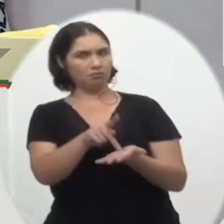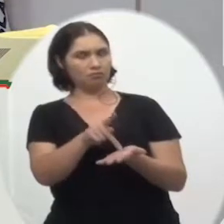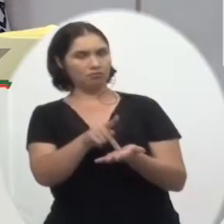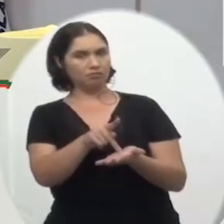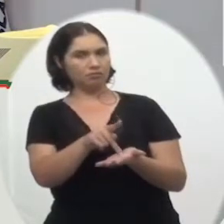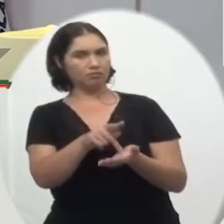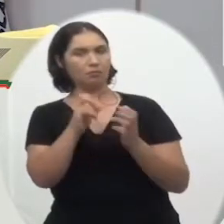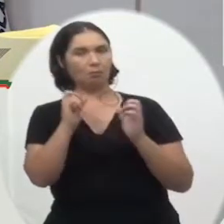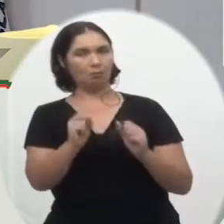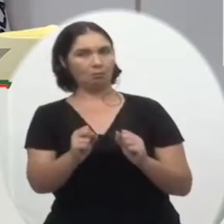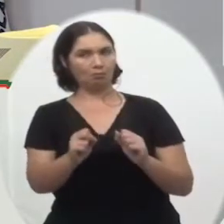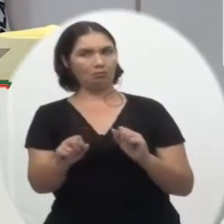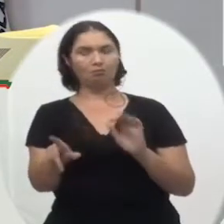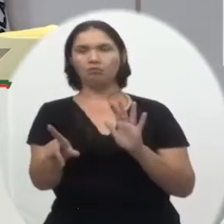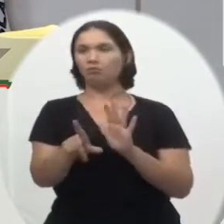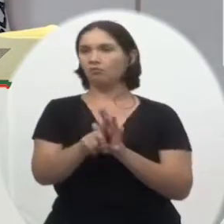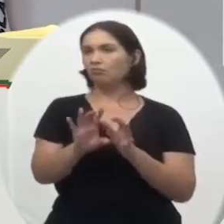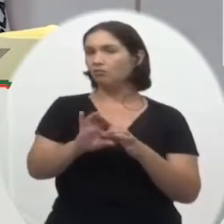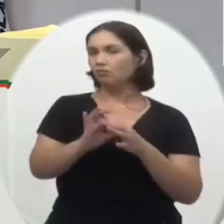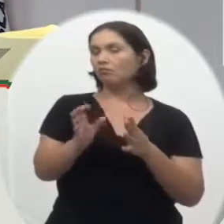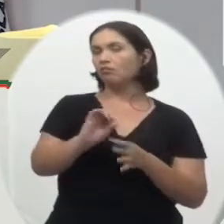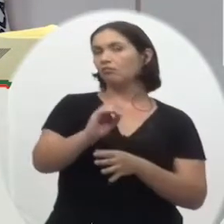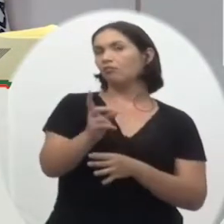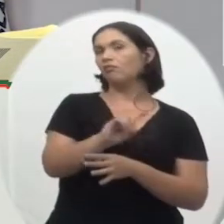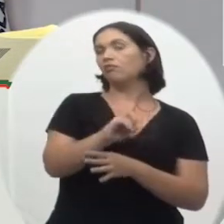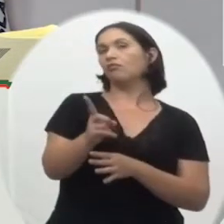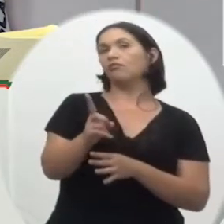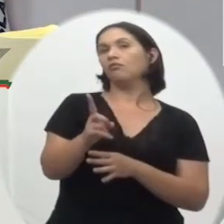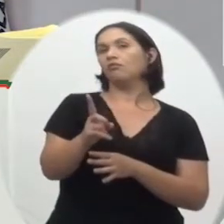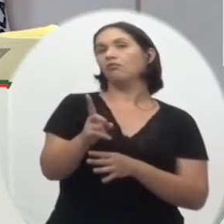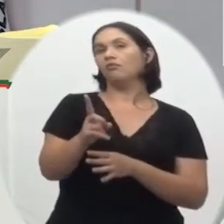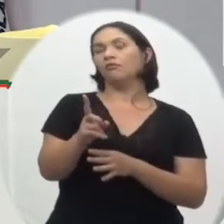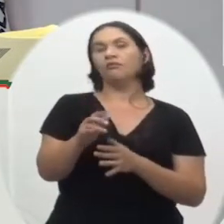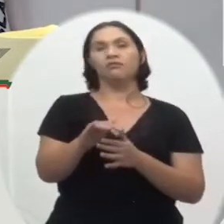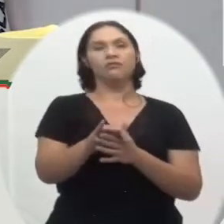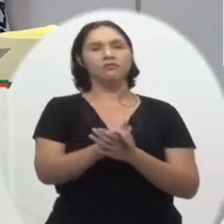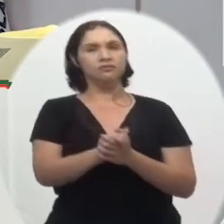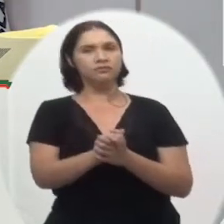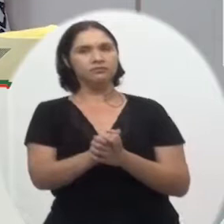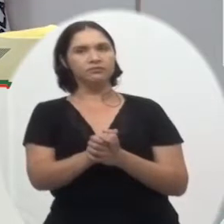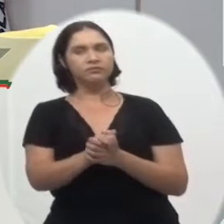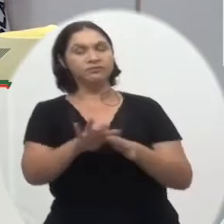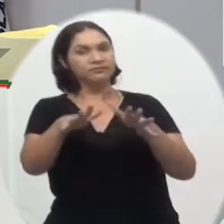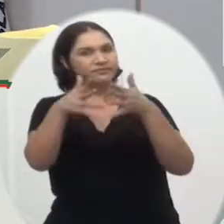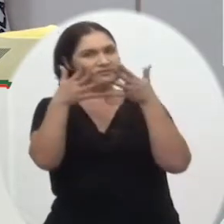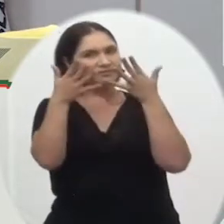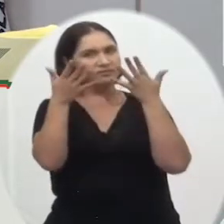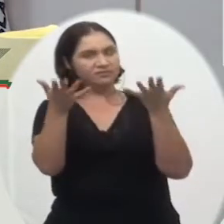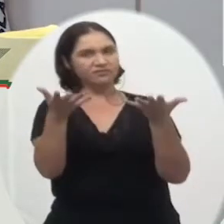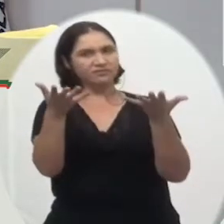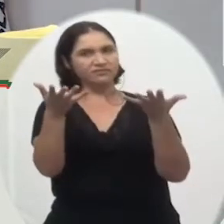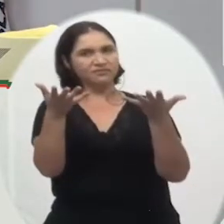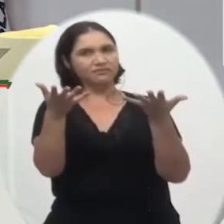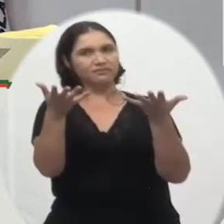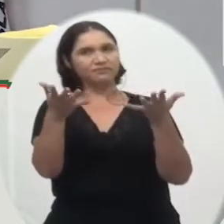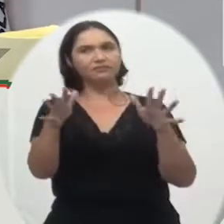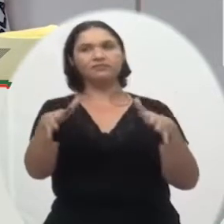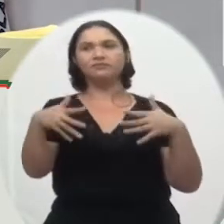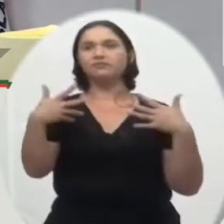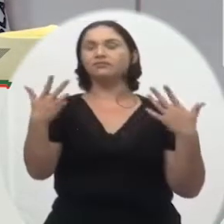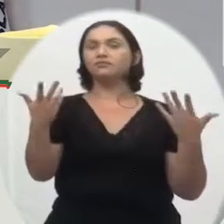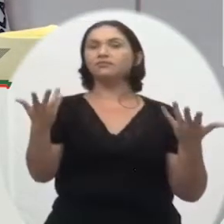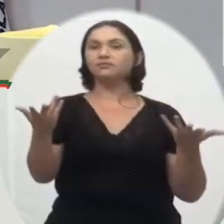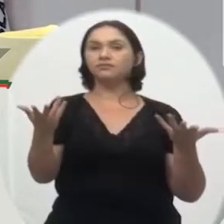serviços, não coadunando com o verdadeiro propósito de uma agência reguladora. No entanto, em